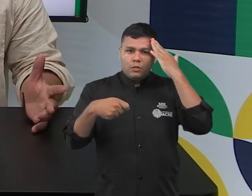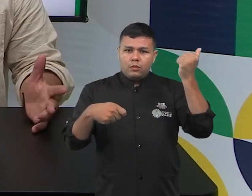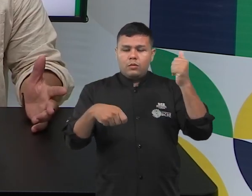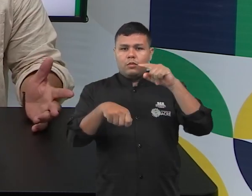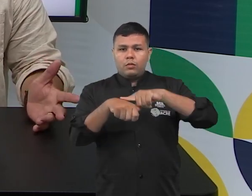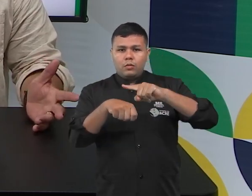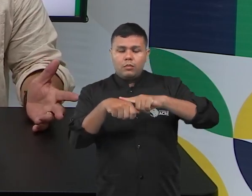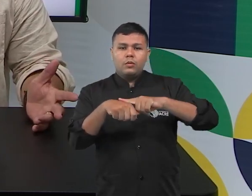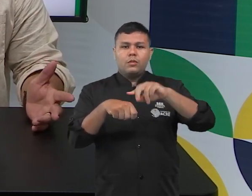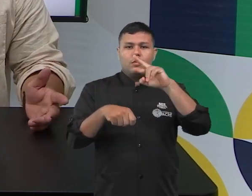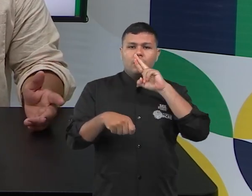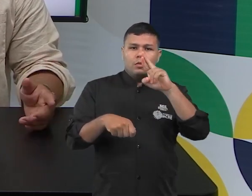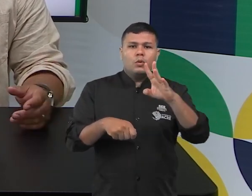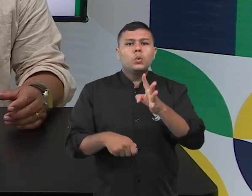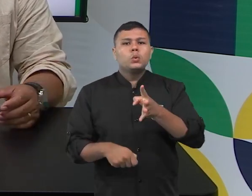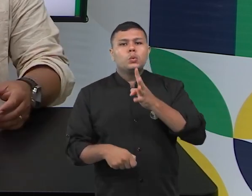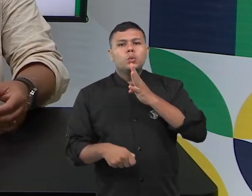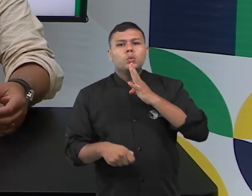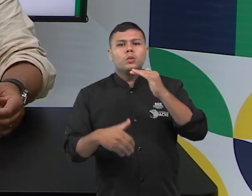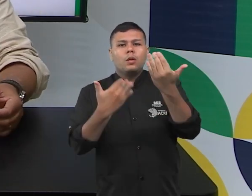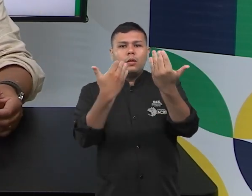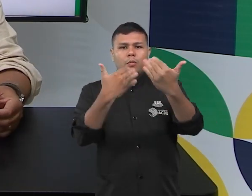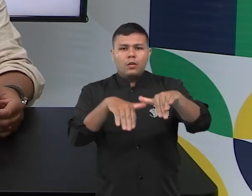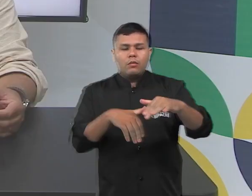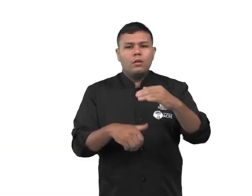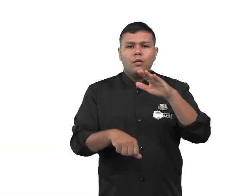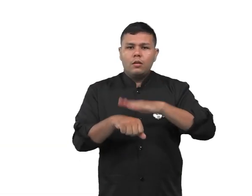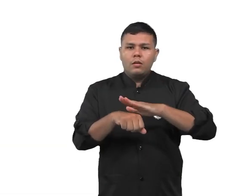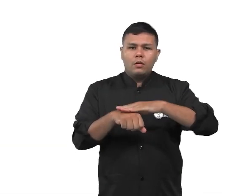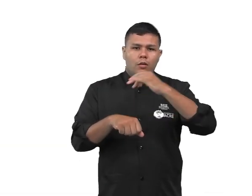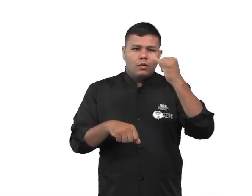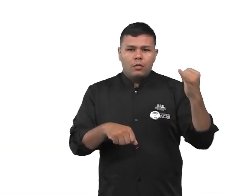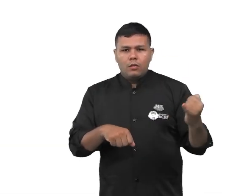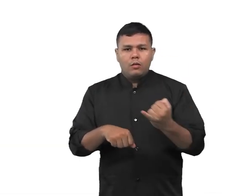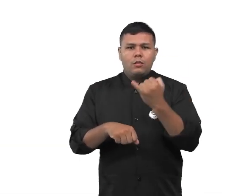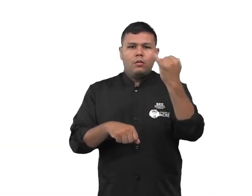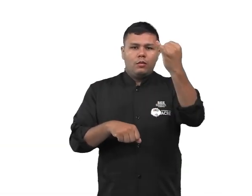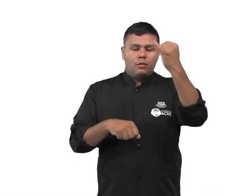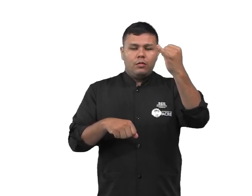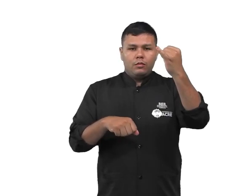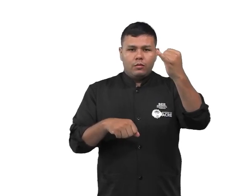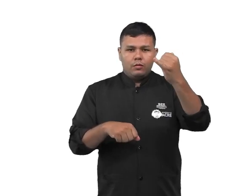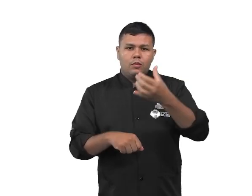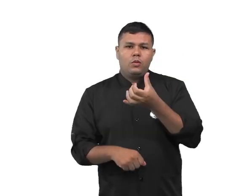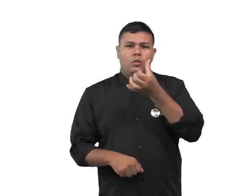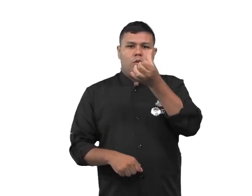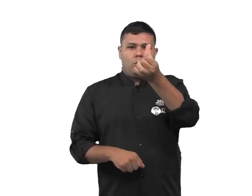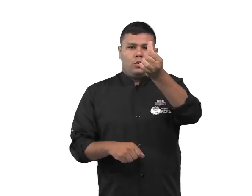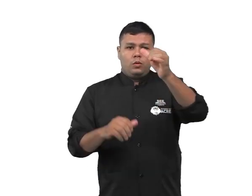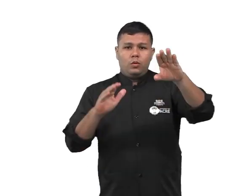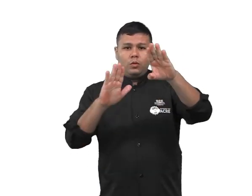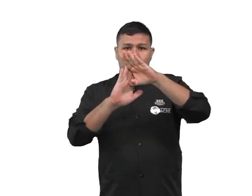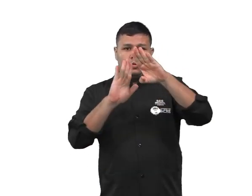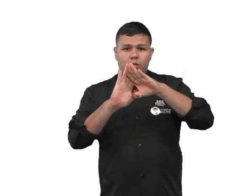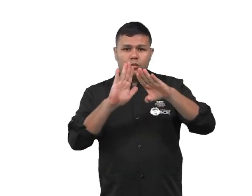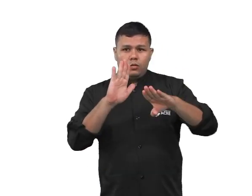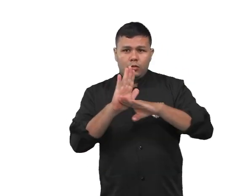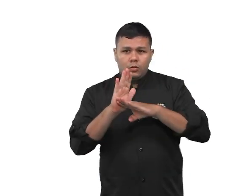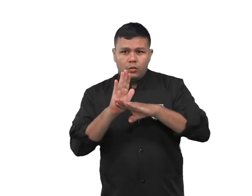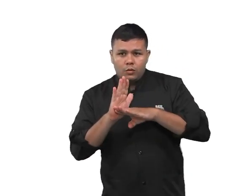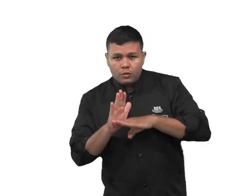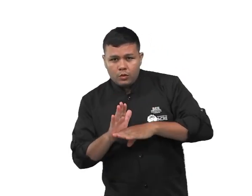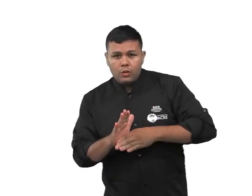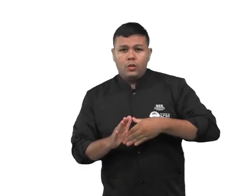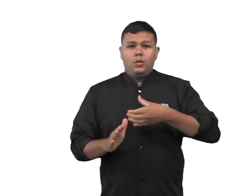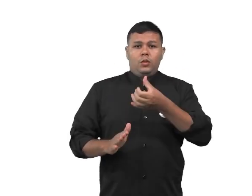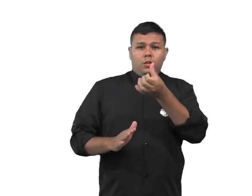a prova do Enem é extremamente importante. Vamos lá. Eu tenho aqui, ó, o top 6, né? E o nosso top 6 vai entrar exatamente aqui,